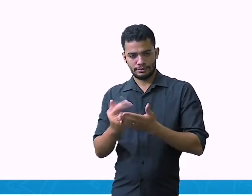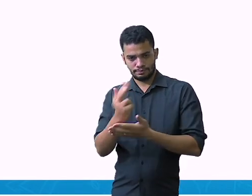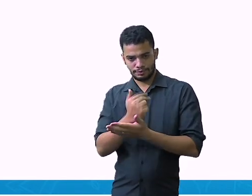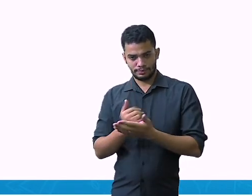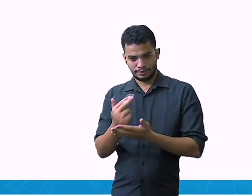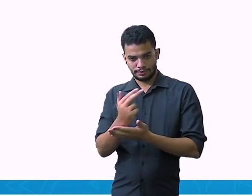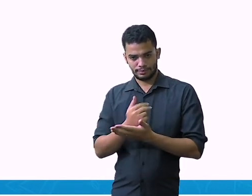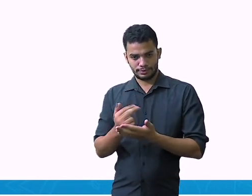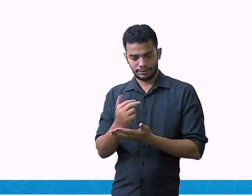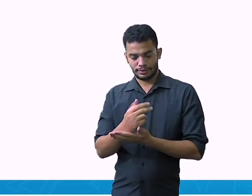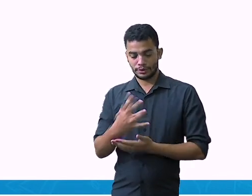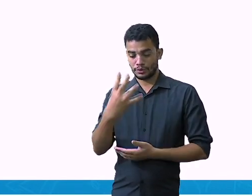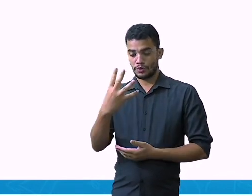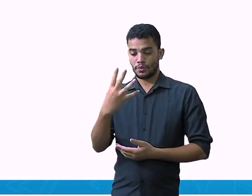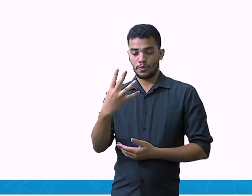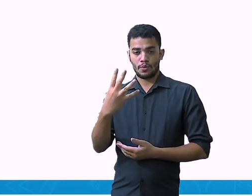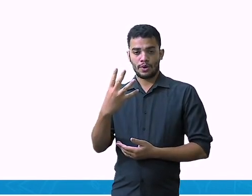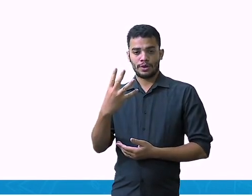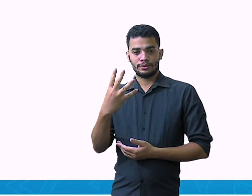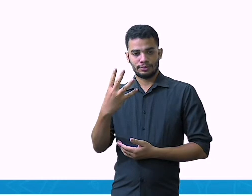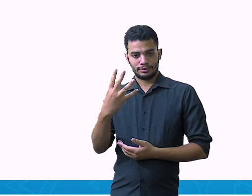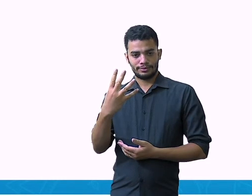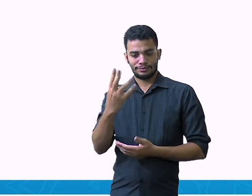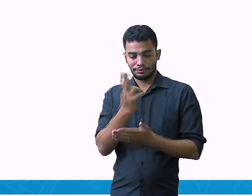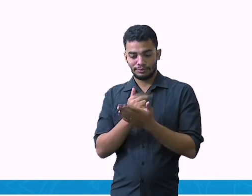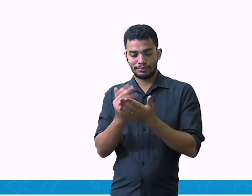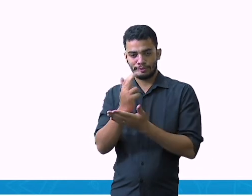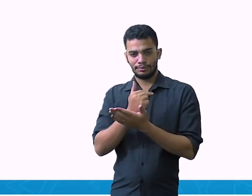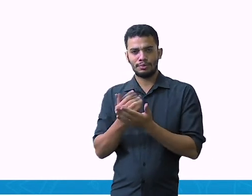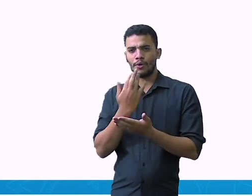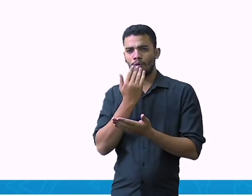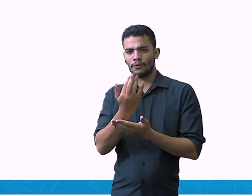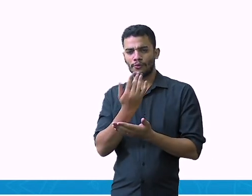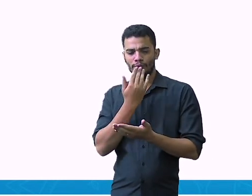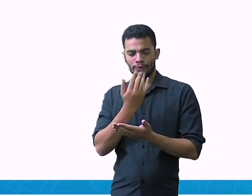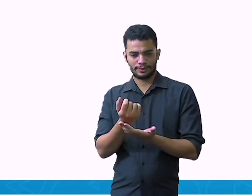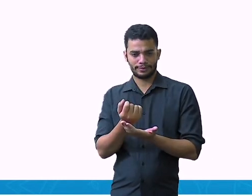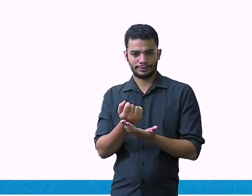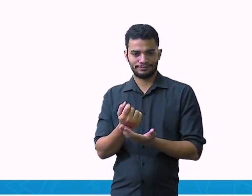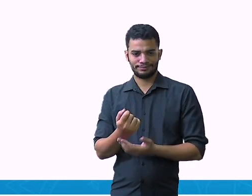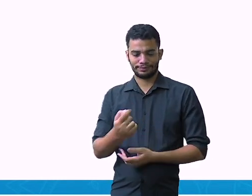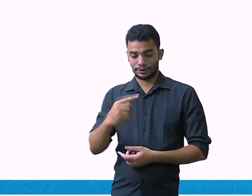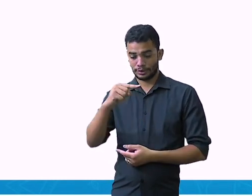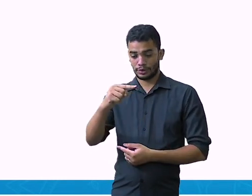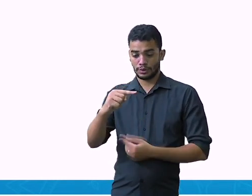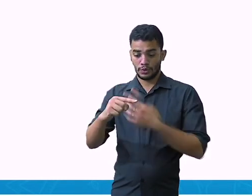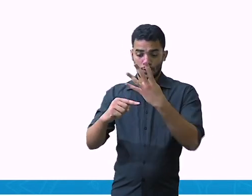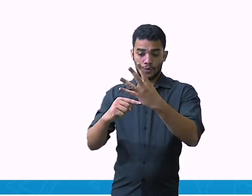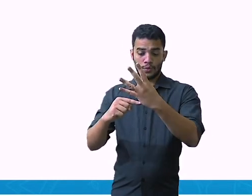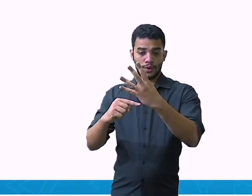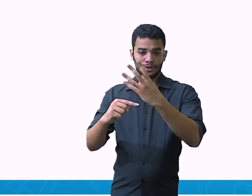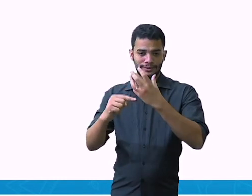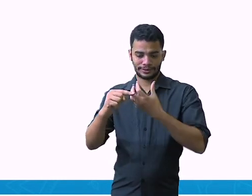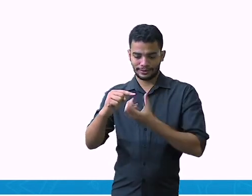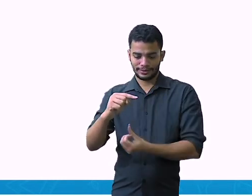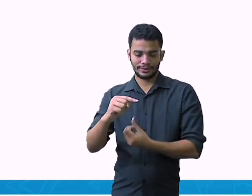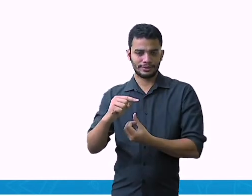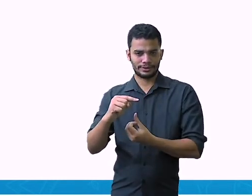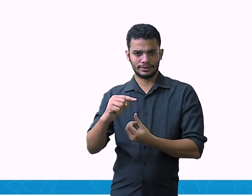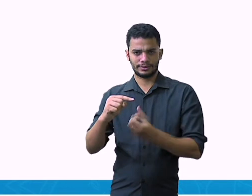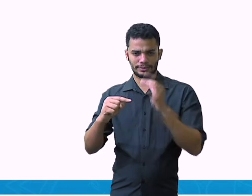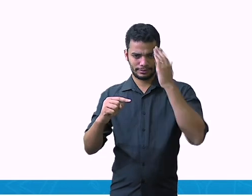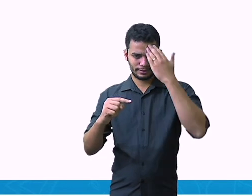de quanto? De 6. 4 sextos. Ela vai ser própria, numerador menor que o